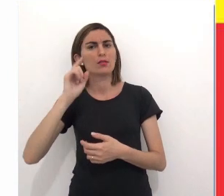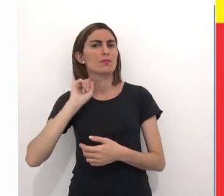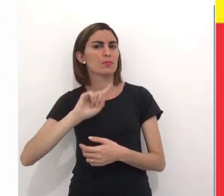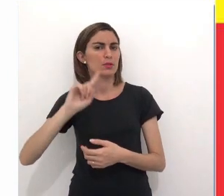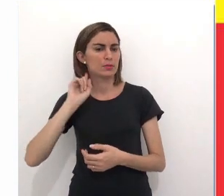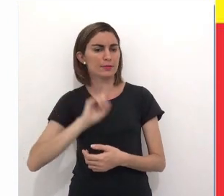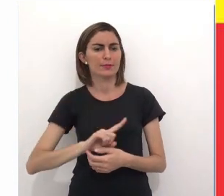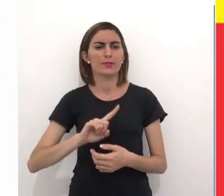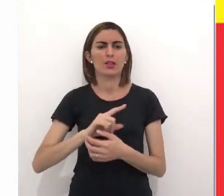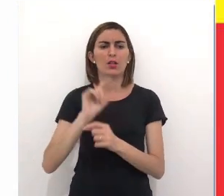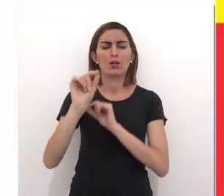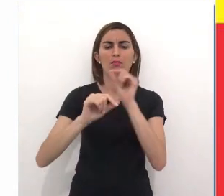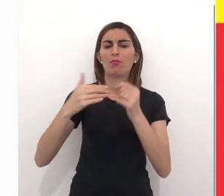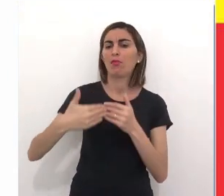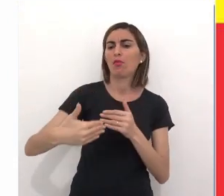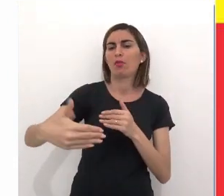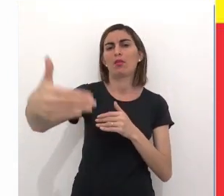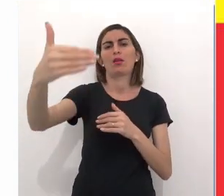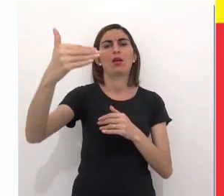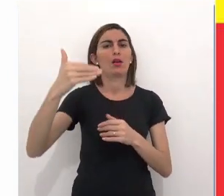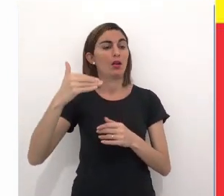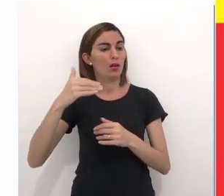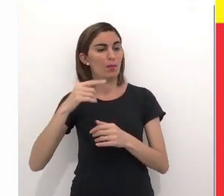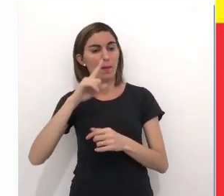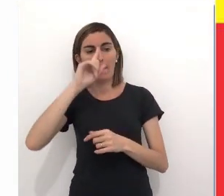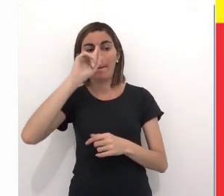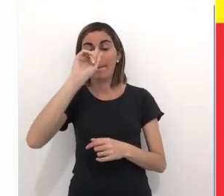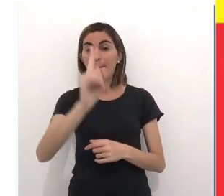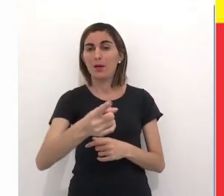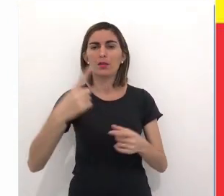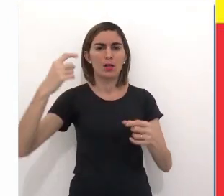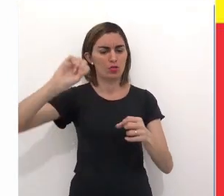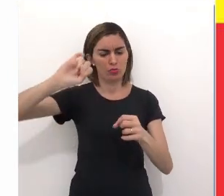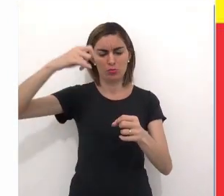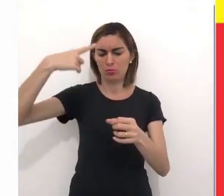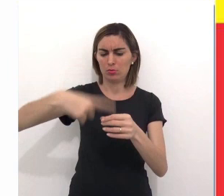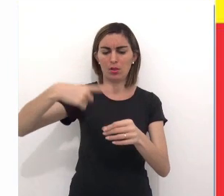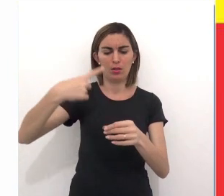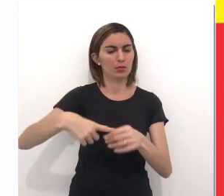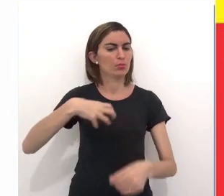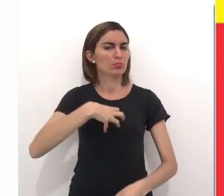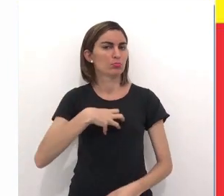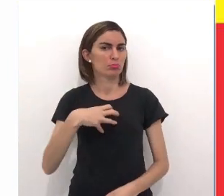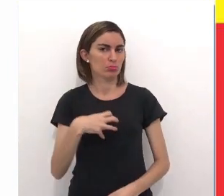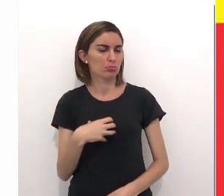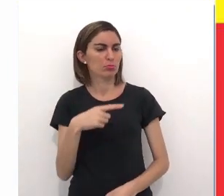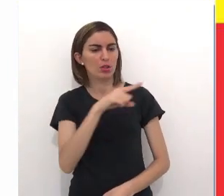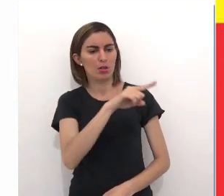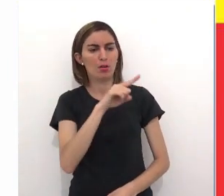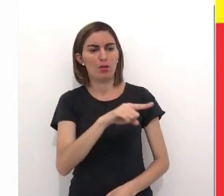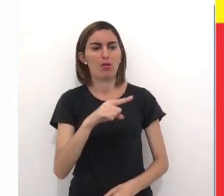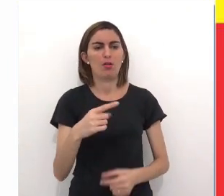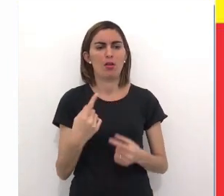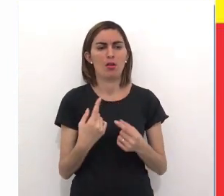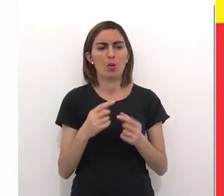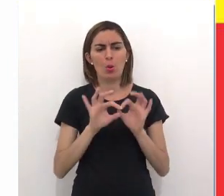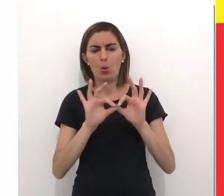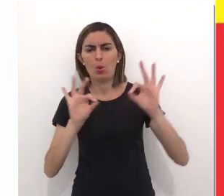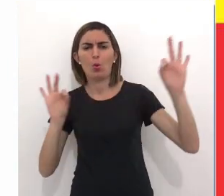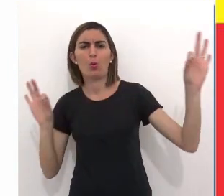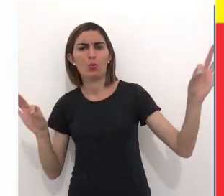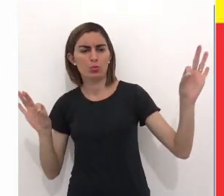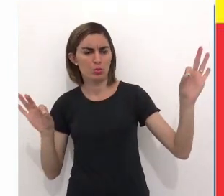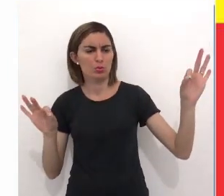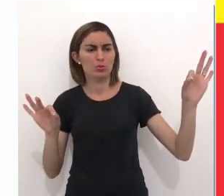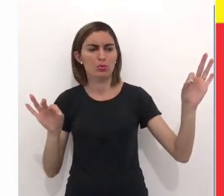Guanais, mineiro, que dali foi mandado para o sertão baiano, onde, longe